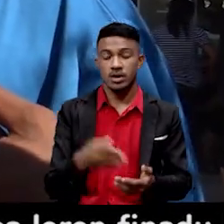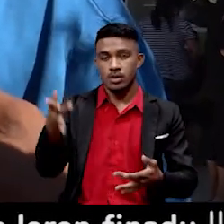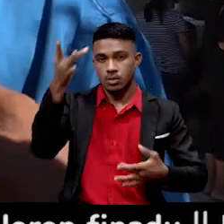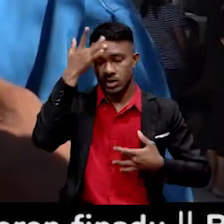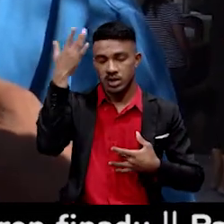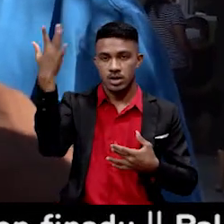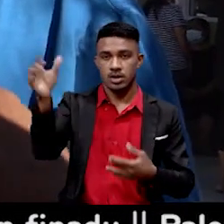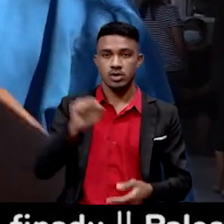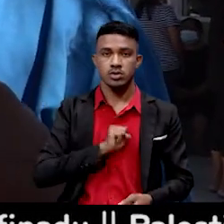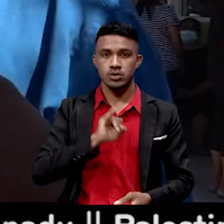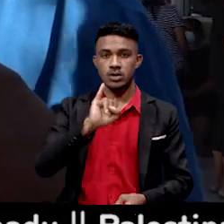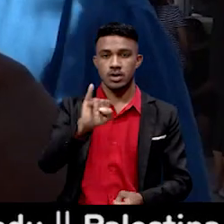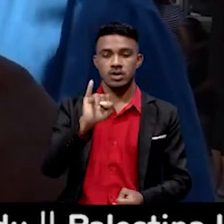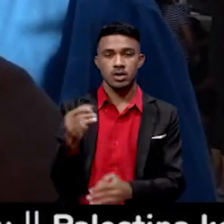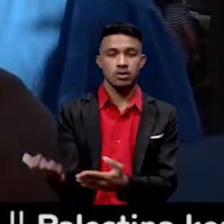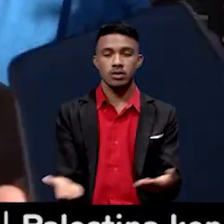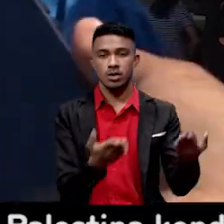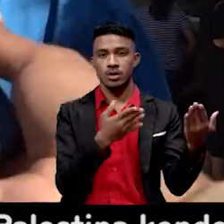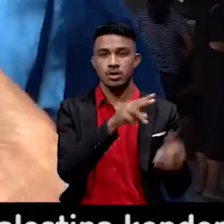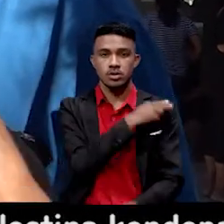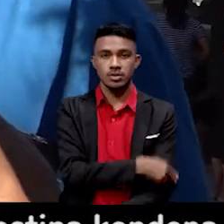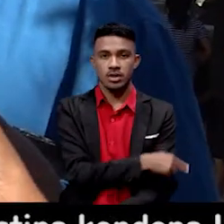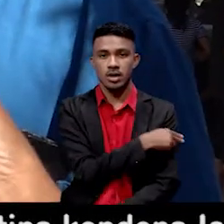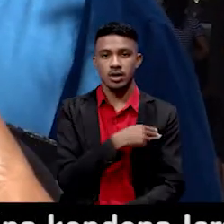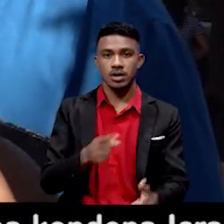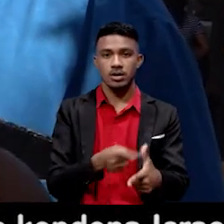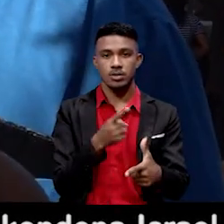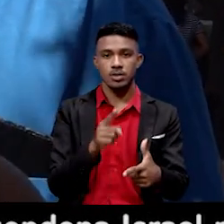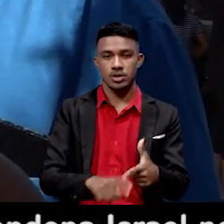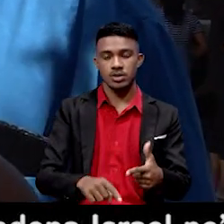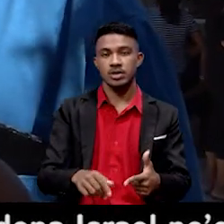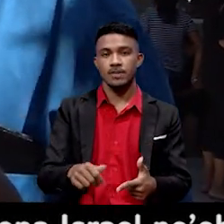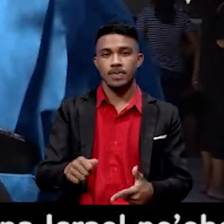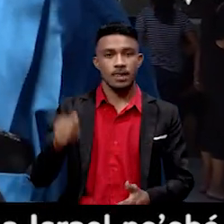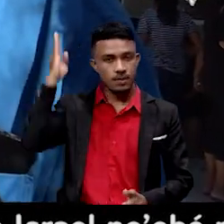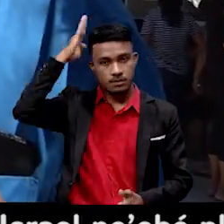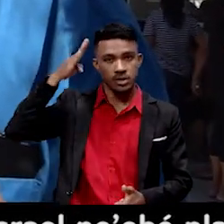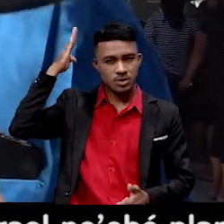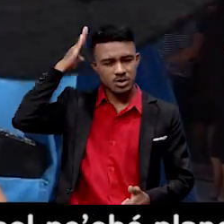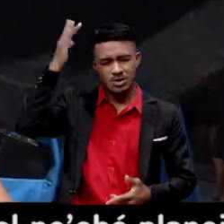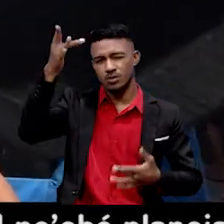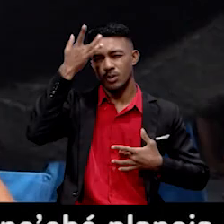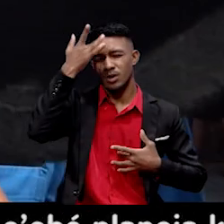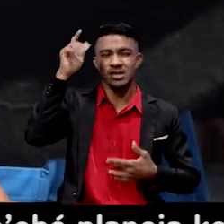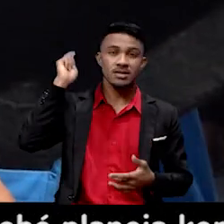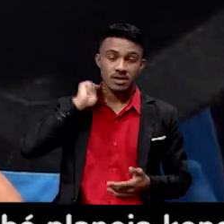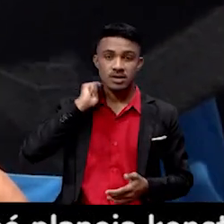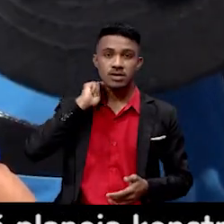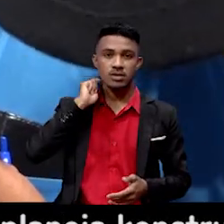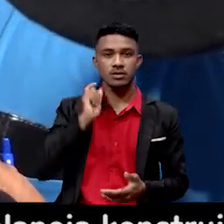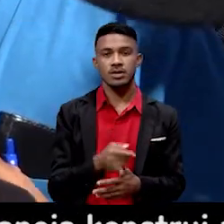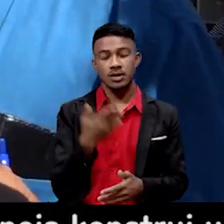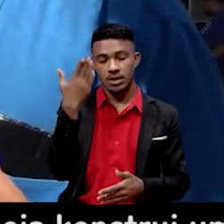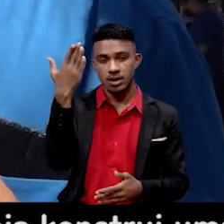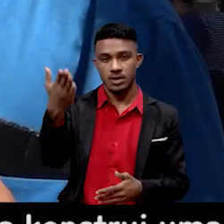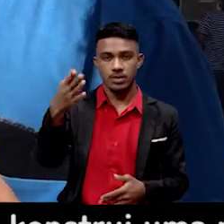pronto sir evacua ba hospital depois ia hospital amo com condição nebe na sania nia mora tensão Nia ia na vai